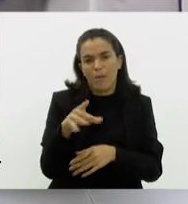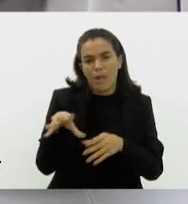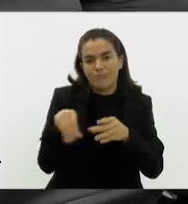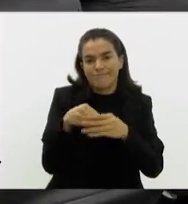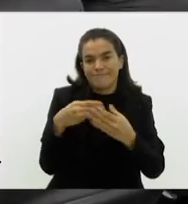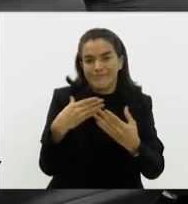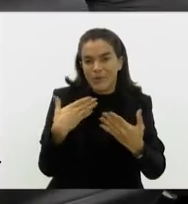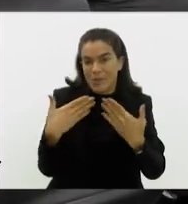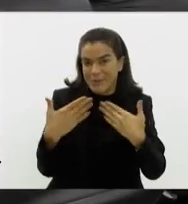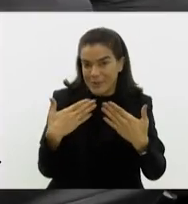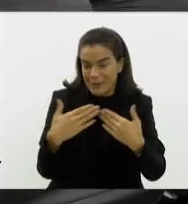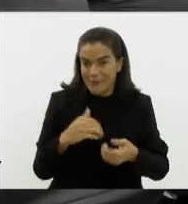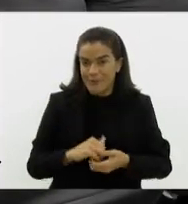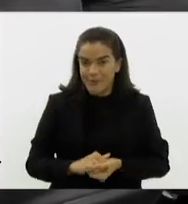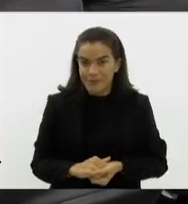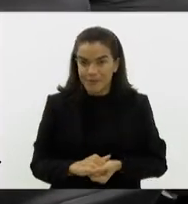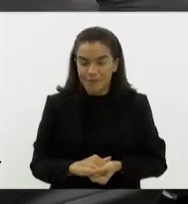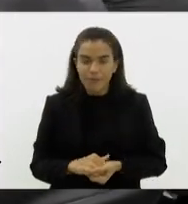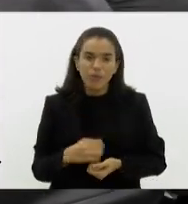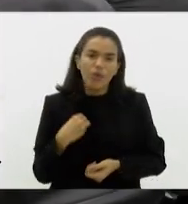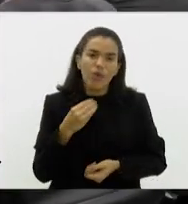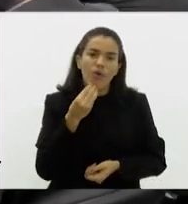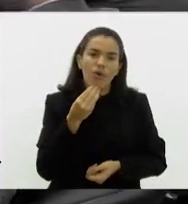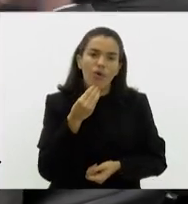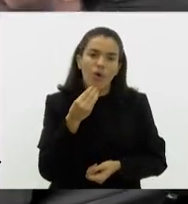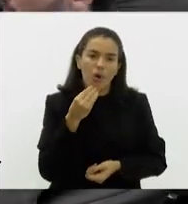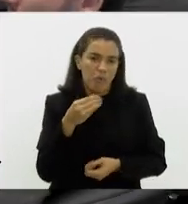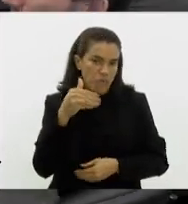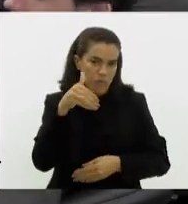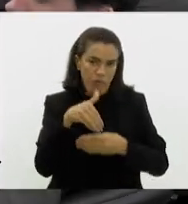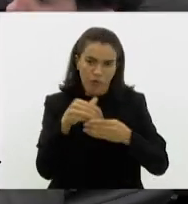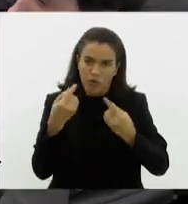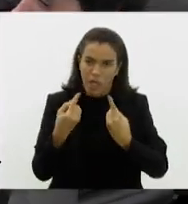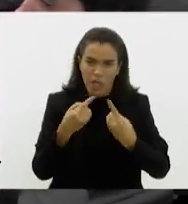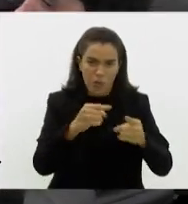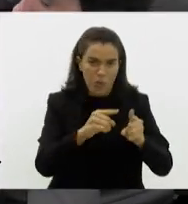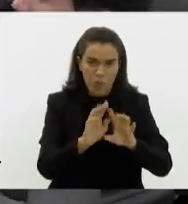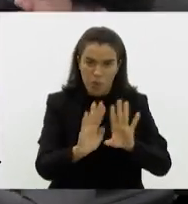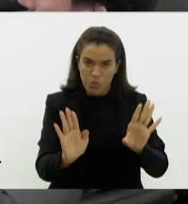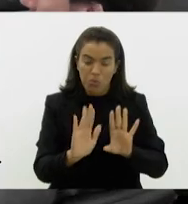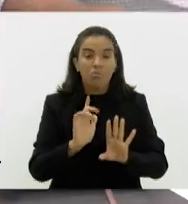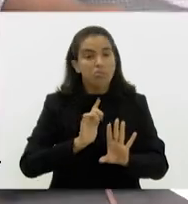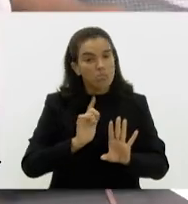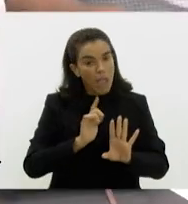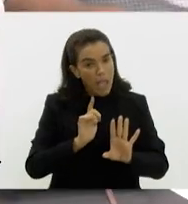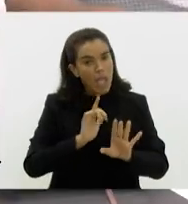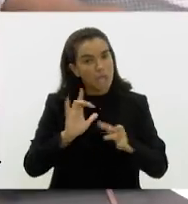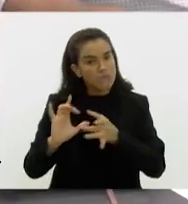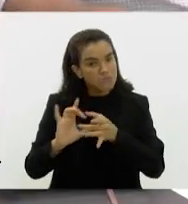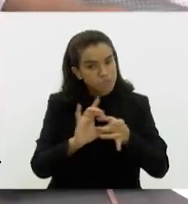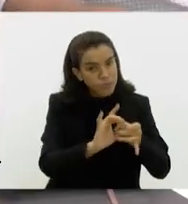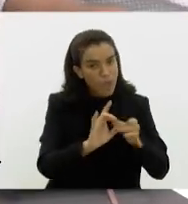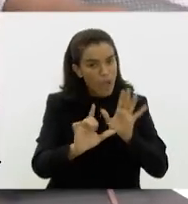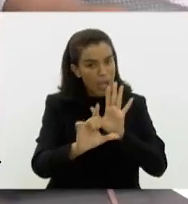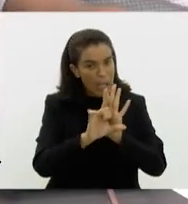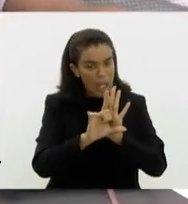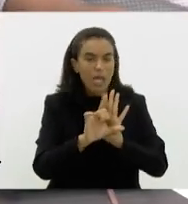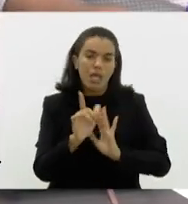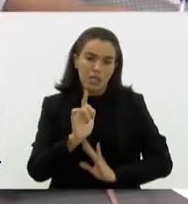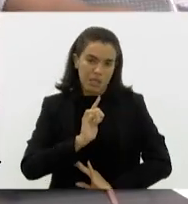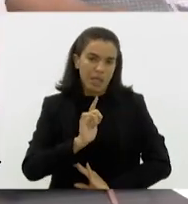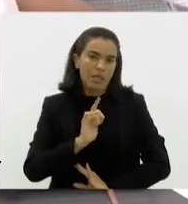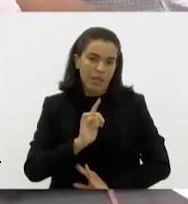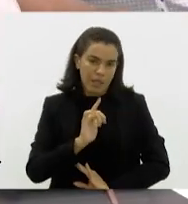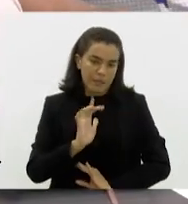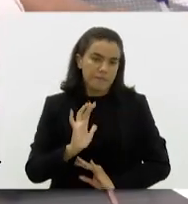Amorim, eu obviamente, não vou votar contra isso, porque eu vejo que há previsão legal em relação a tudo que altera a percepção do